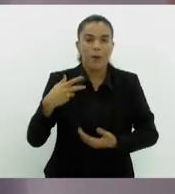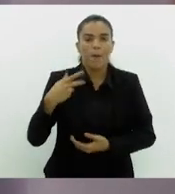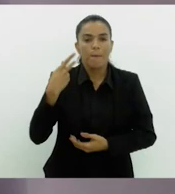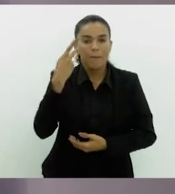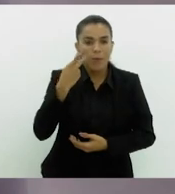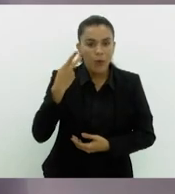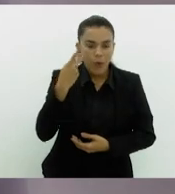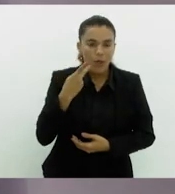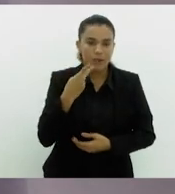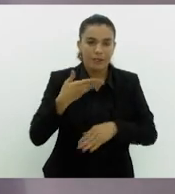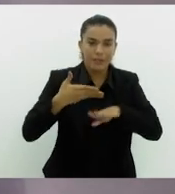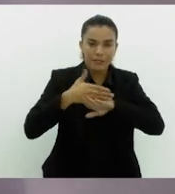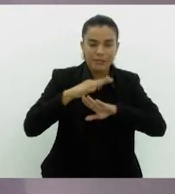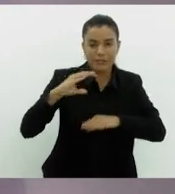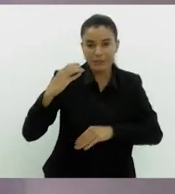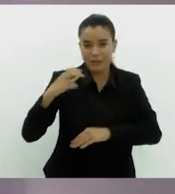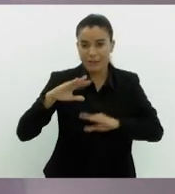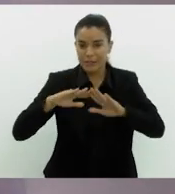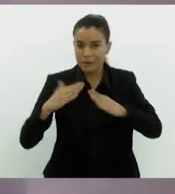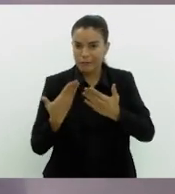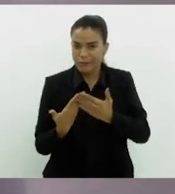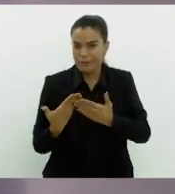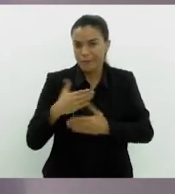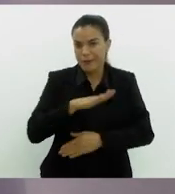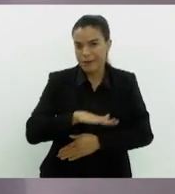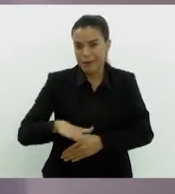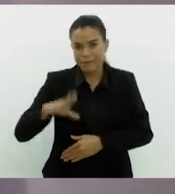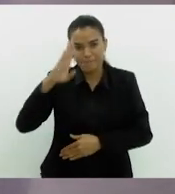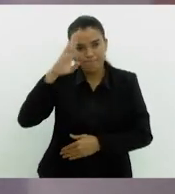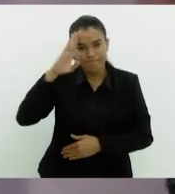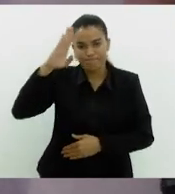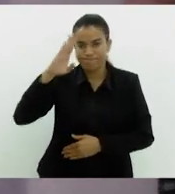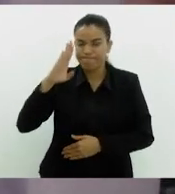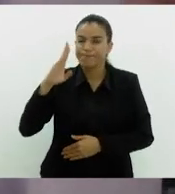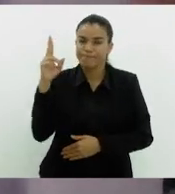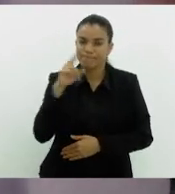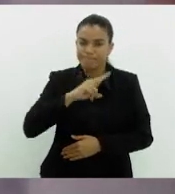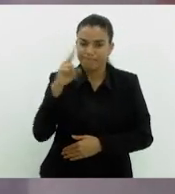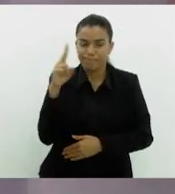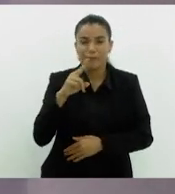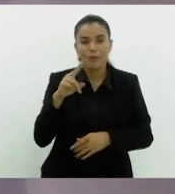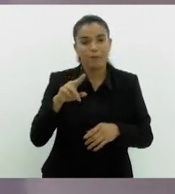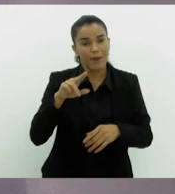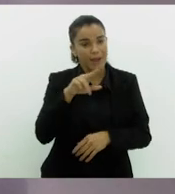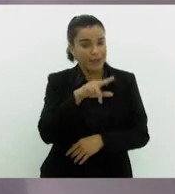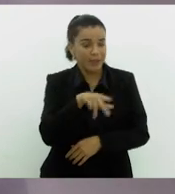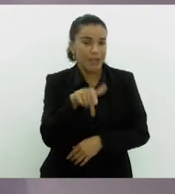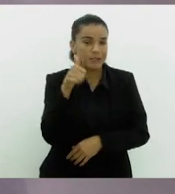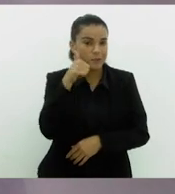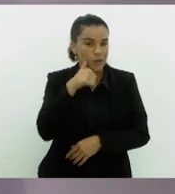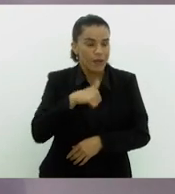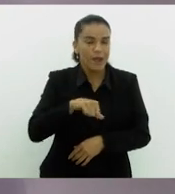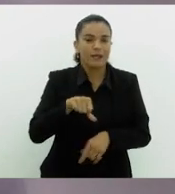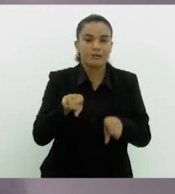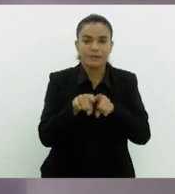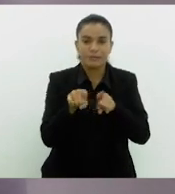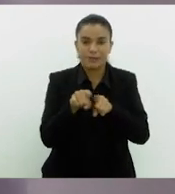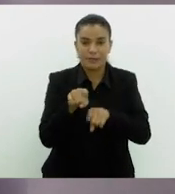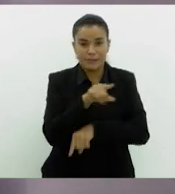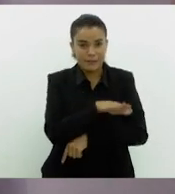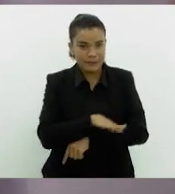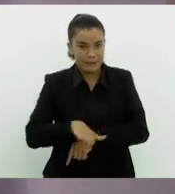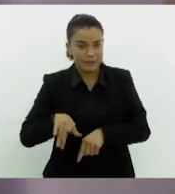creches, de acesso à educação para as nossas crianças é fundamental para que essas mulheres tenham respaldados e as crianças tenham